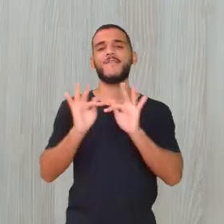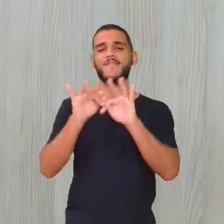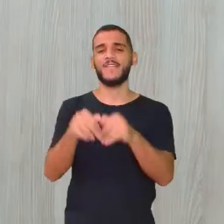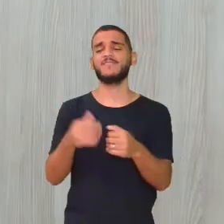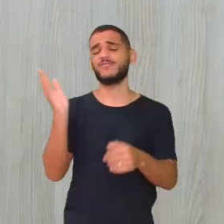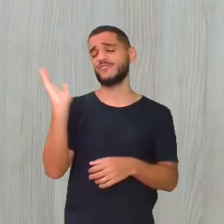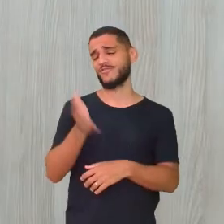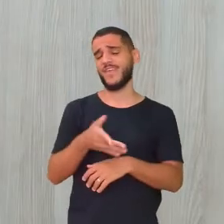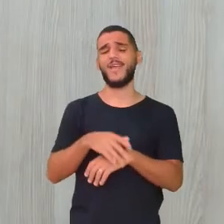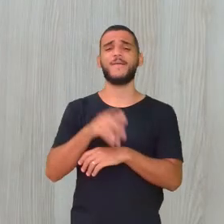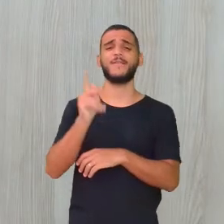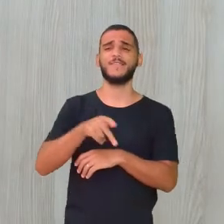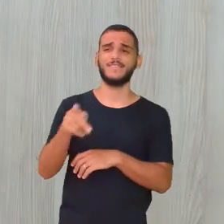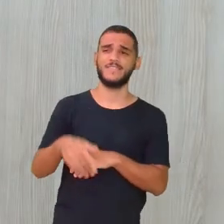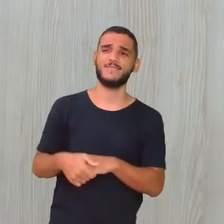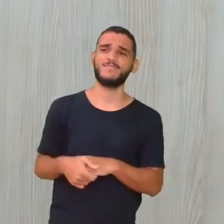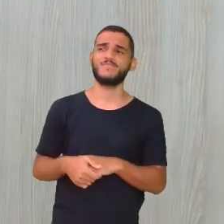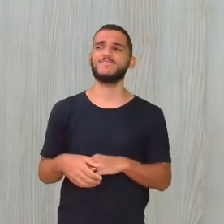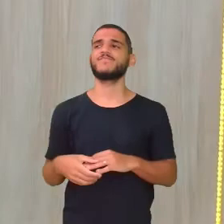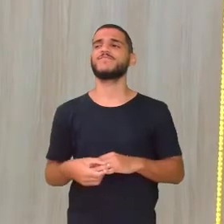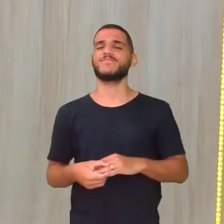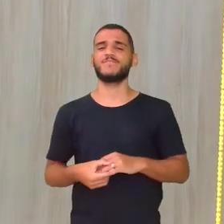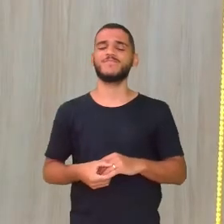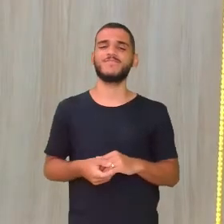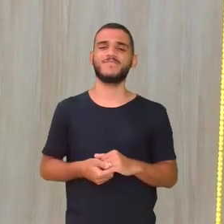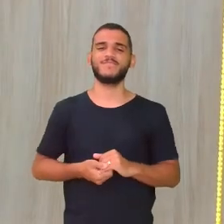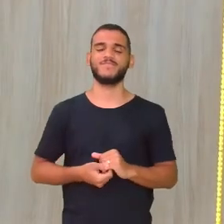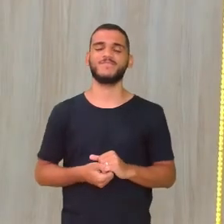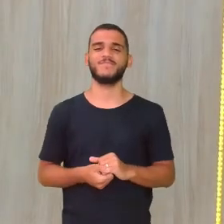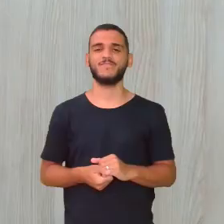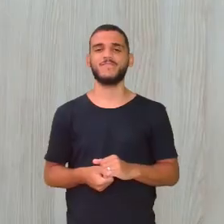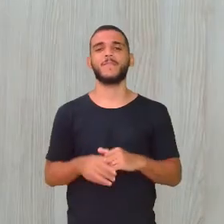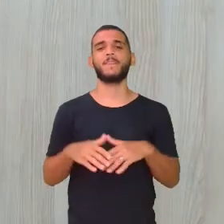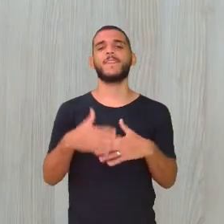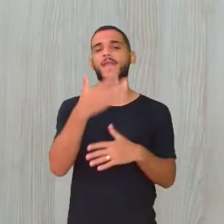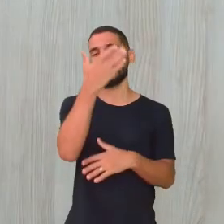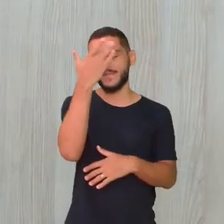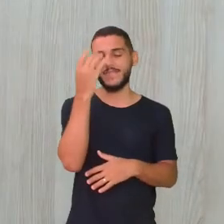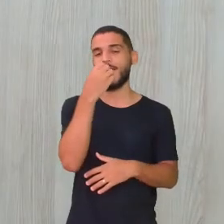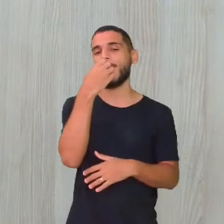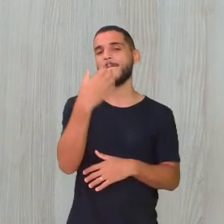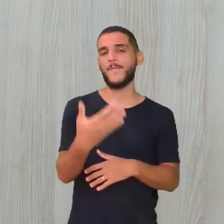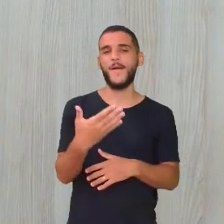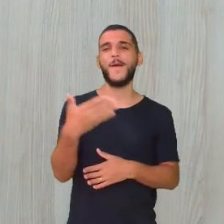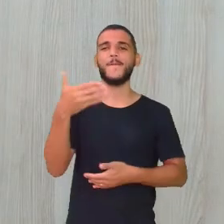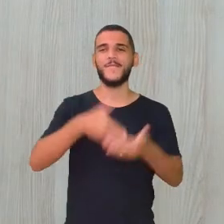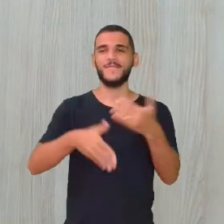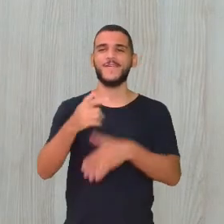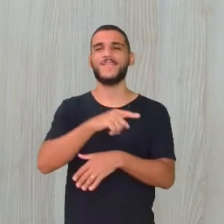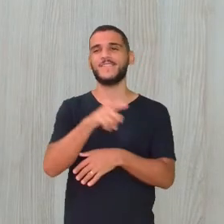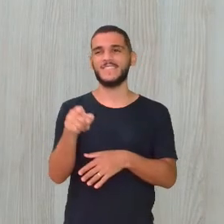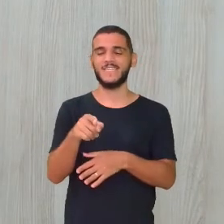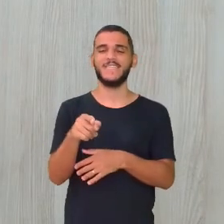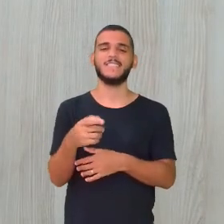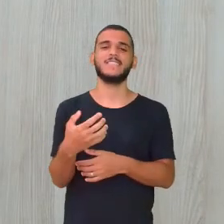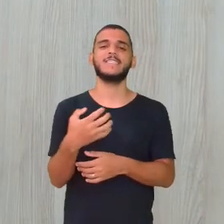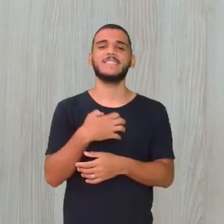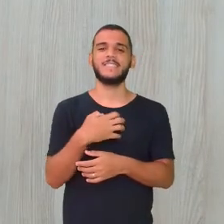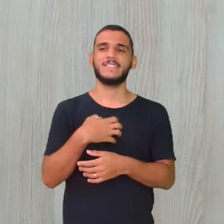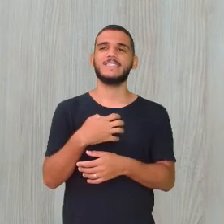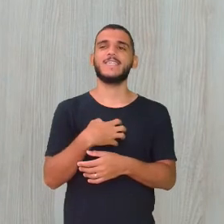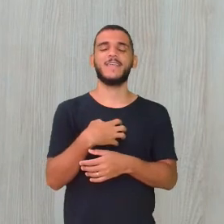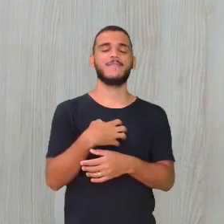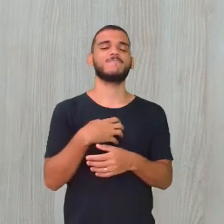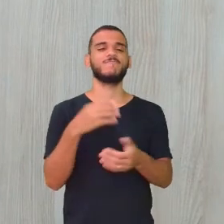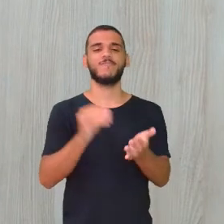embora. professora. Já. Absurdo isso. Gente, como sempre, foi um prazer estar aqui. Senti a falta de vocês no